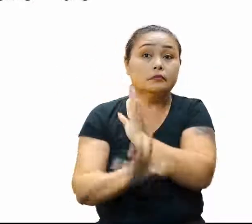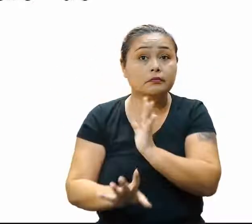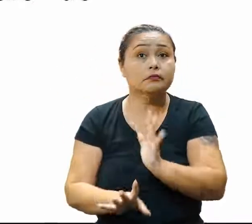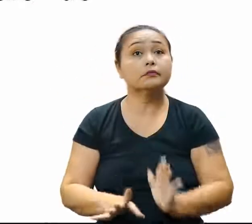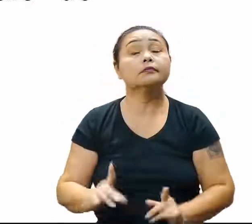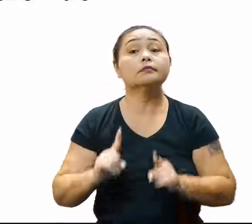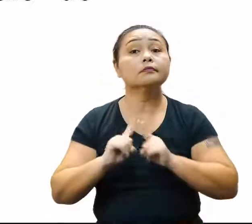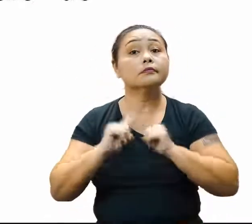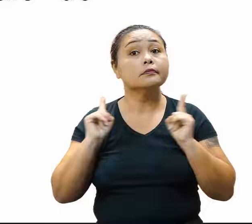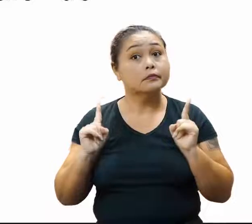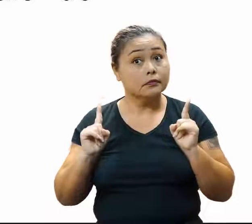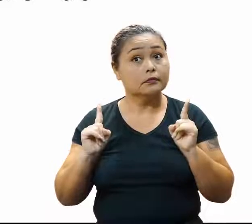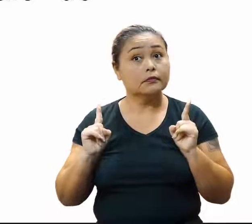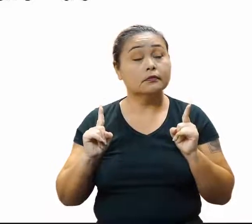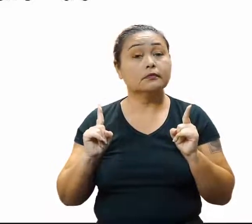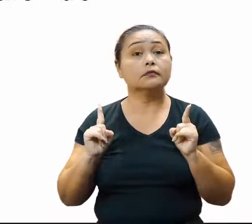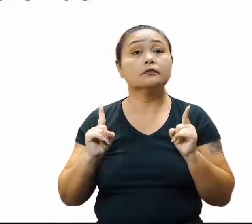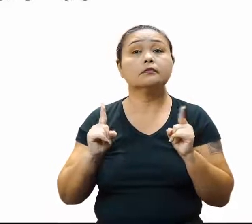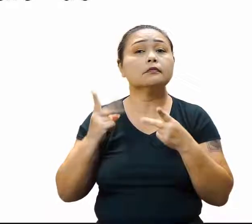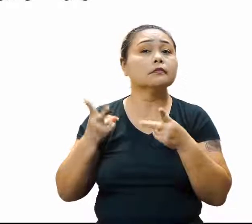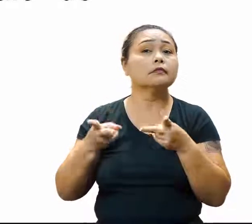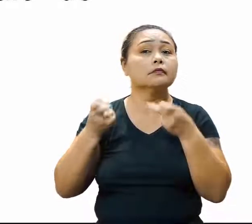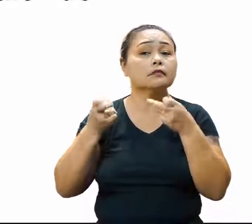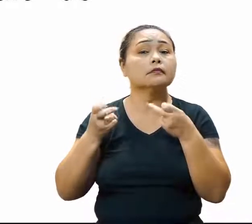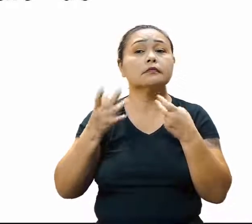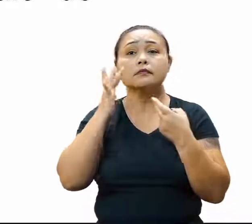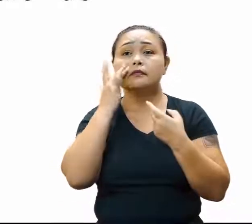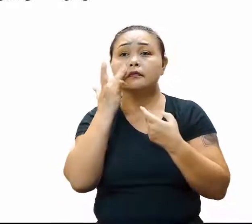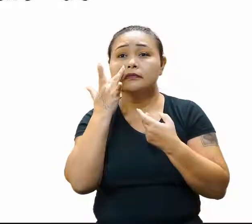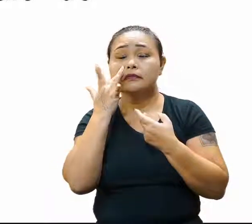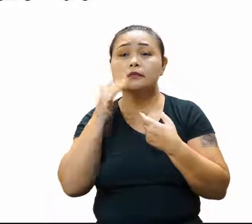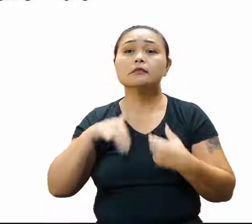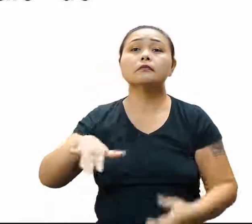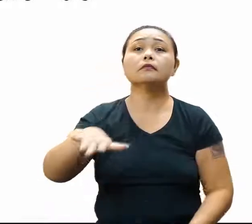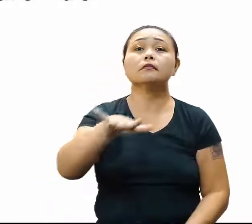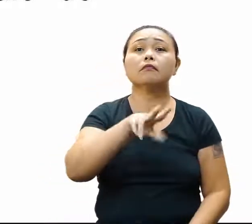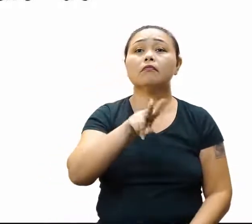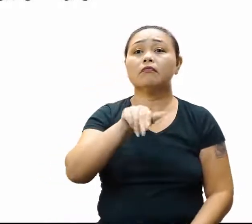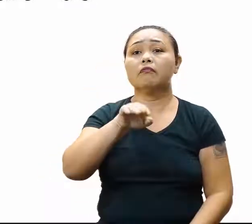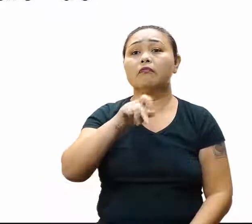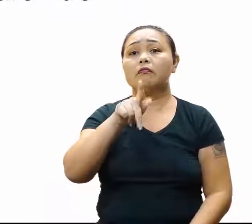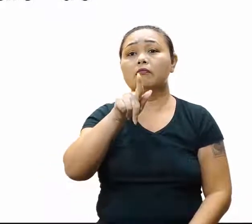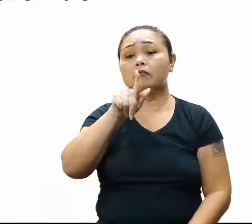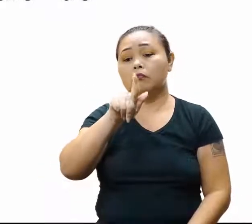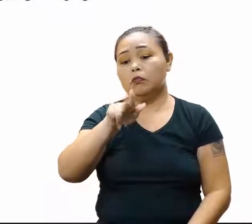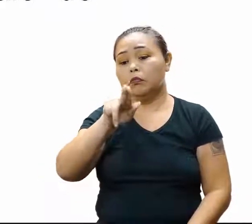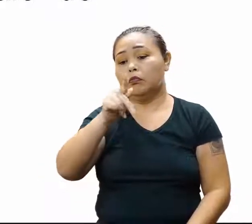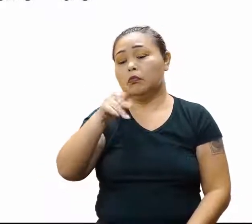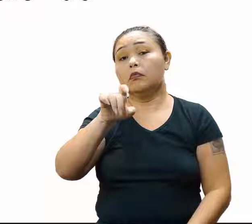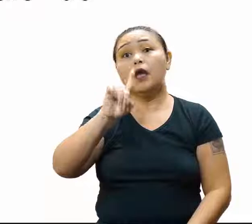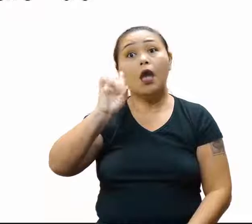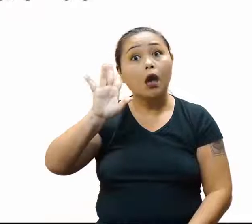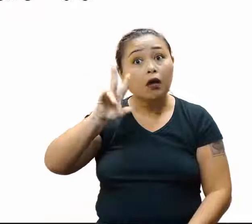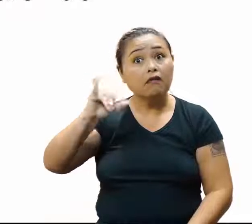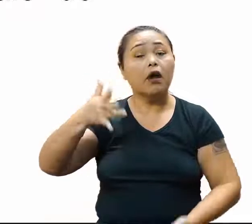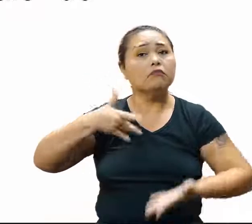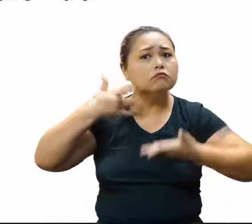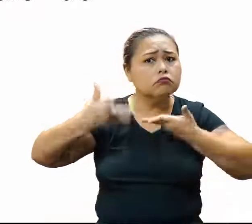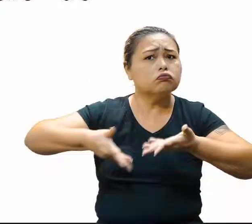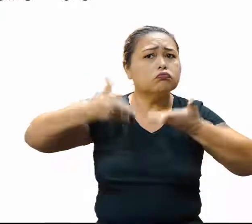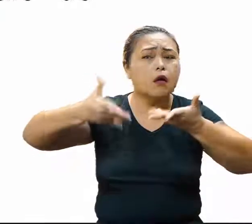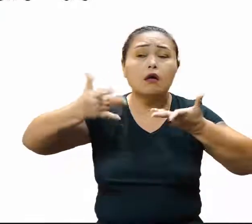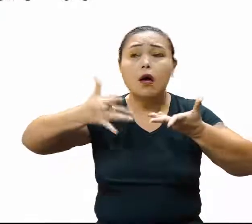Mas essa exploração do ouro no Vale do Guaporé é que vai impulsionar a